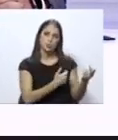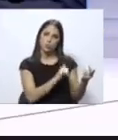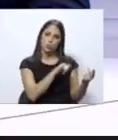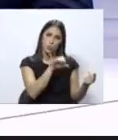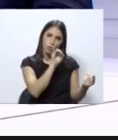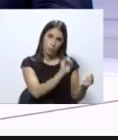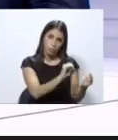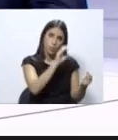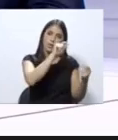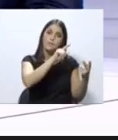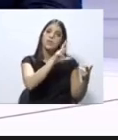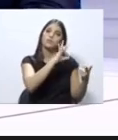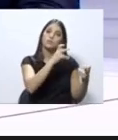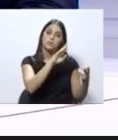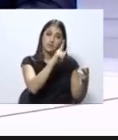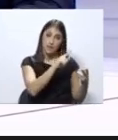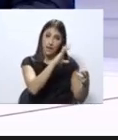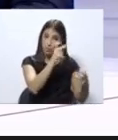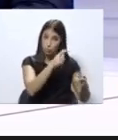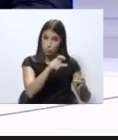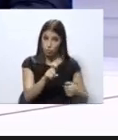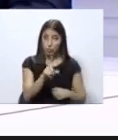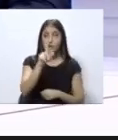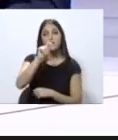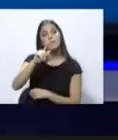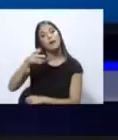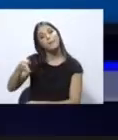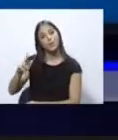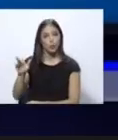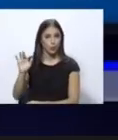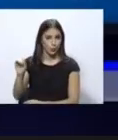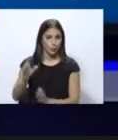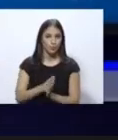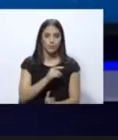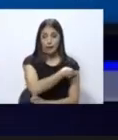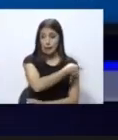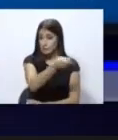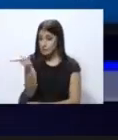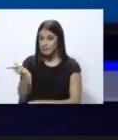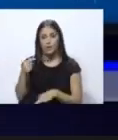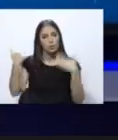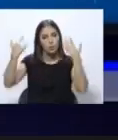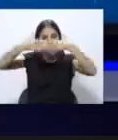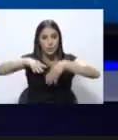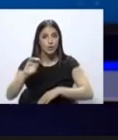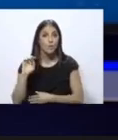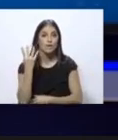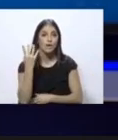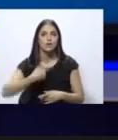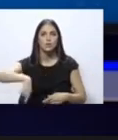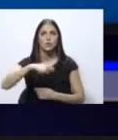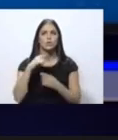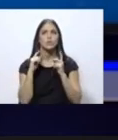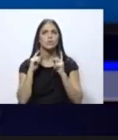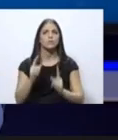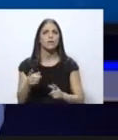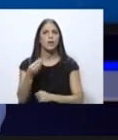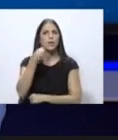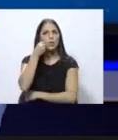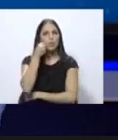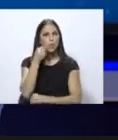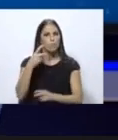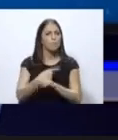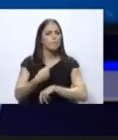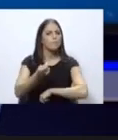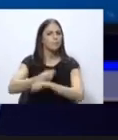José Cruz e Pedro Bragança. Meus senhores, muito boa noite aos quatro. Boa noite. Vamos então começar com o